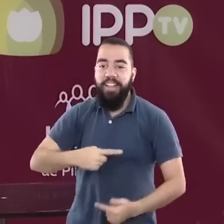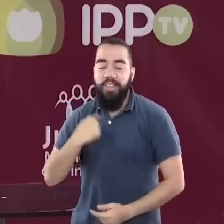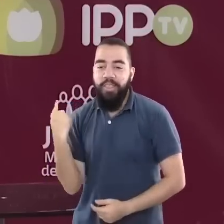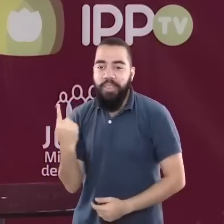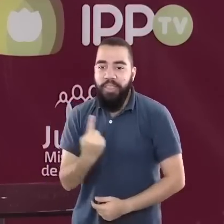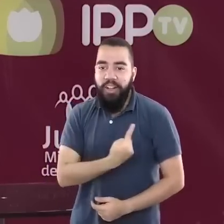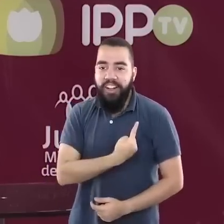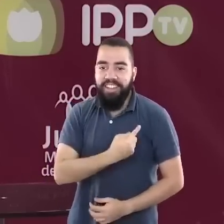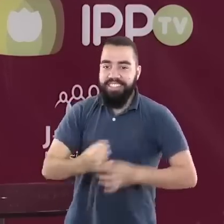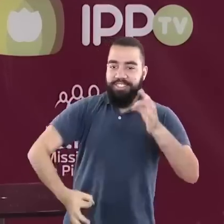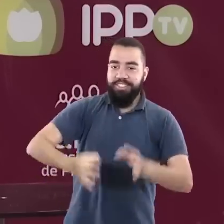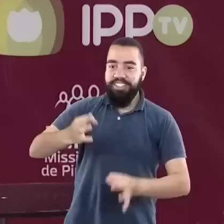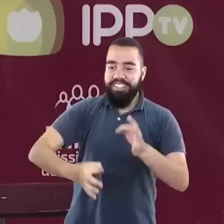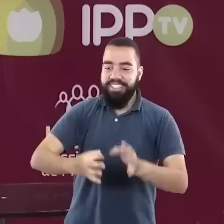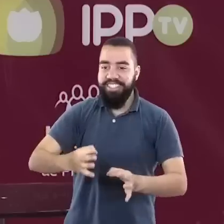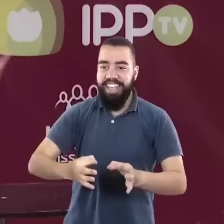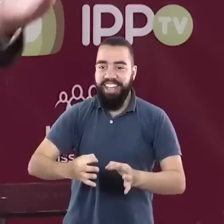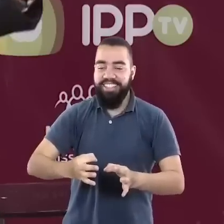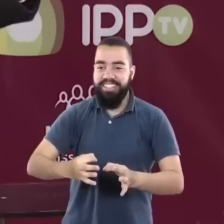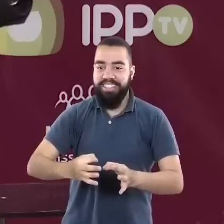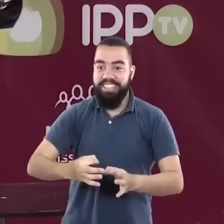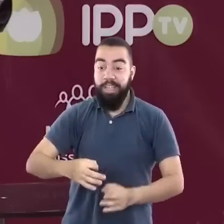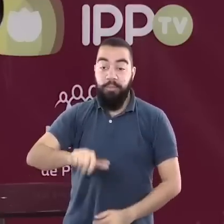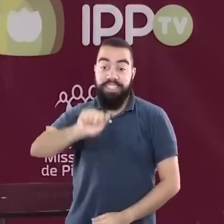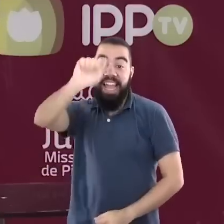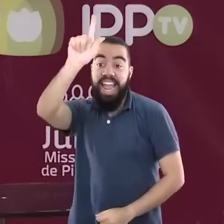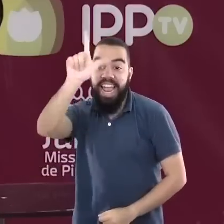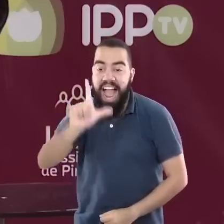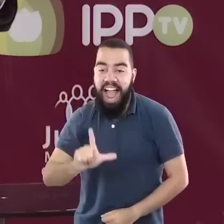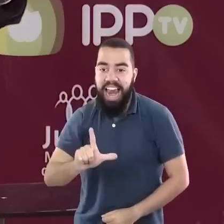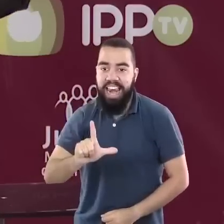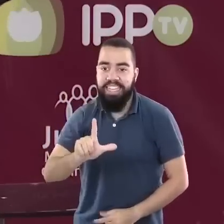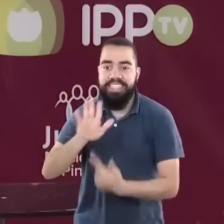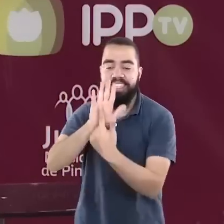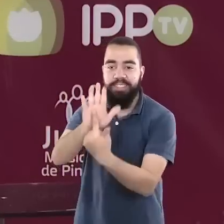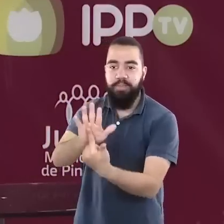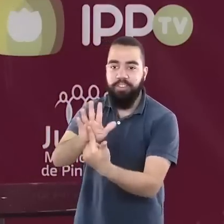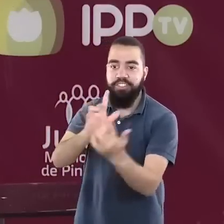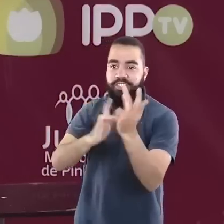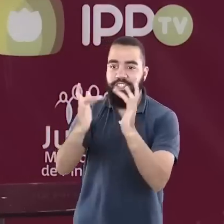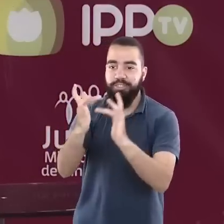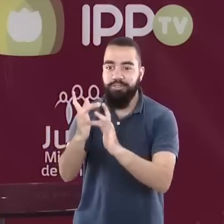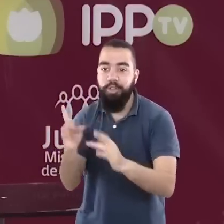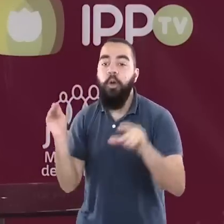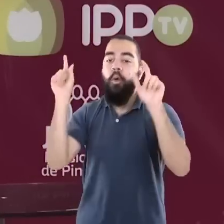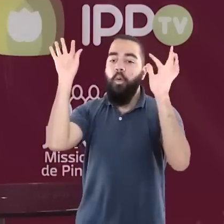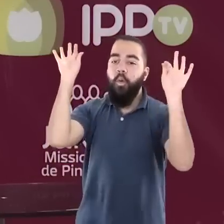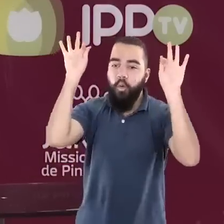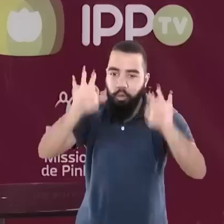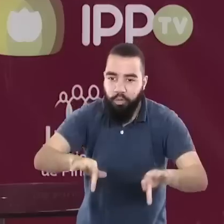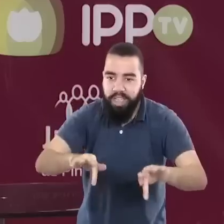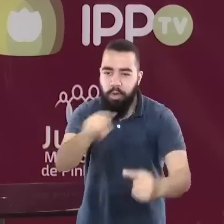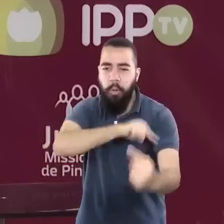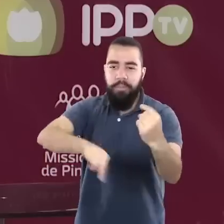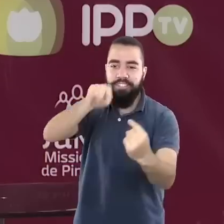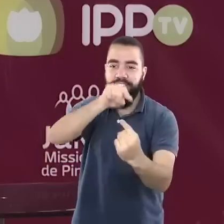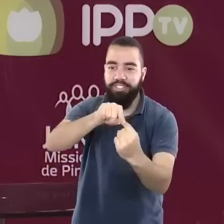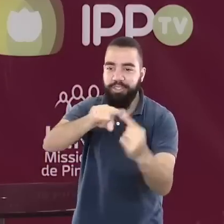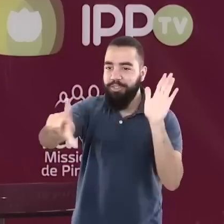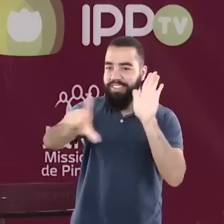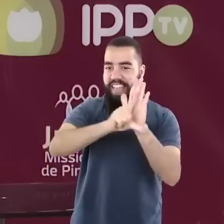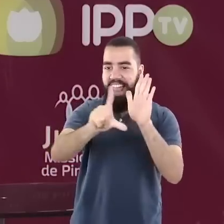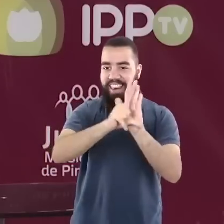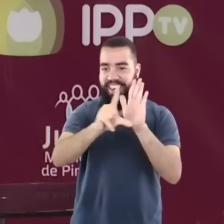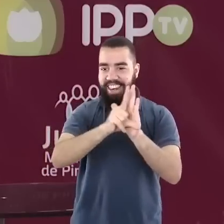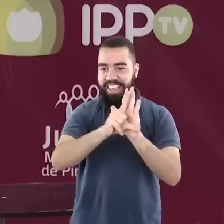fossemos feito justiça de Deus galato nos apresenta Jesus como fim da Lei aquele que cumpriu a lei por nós